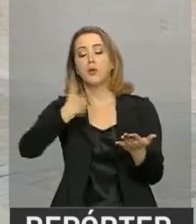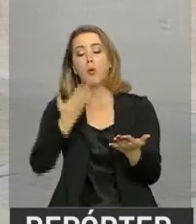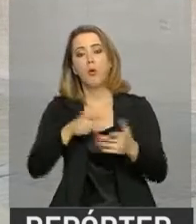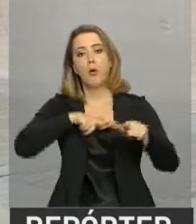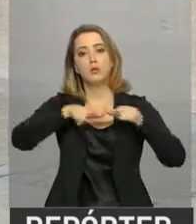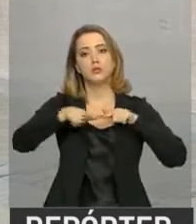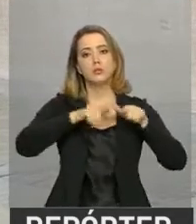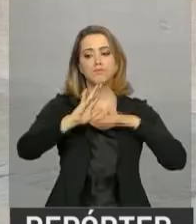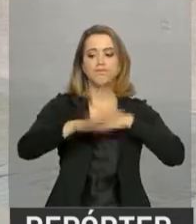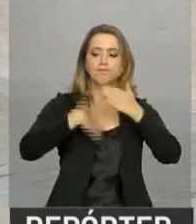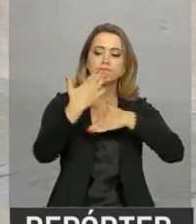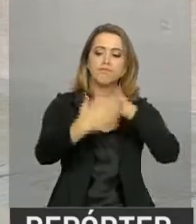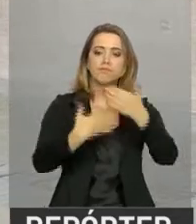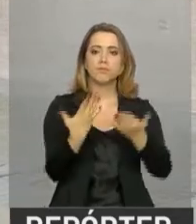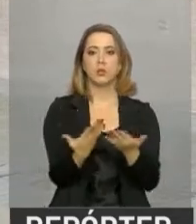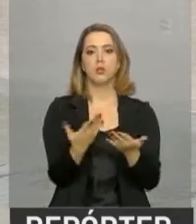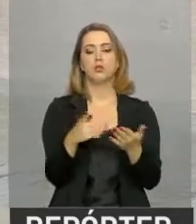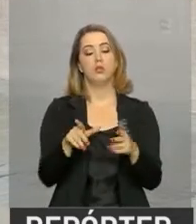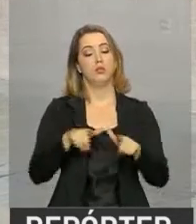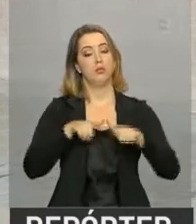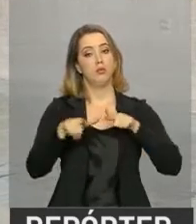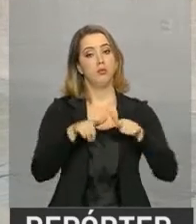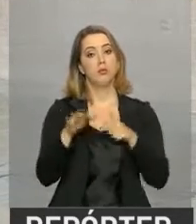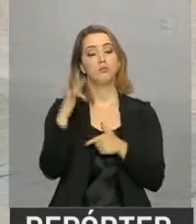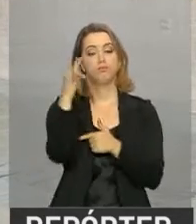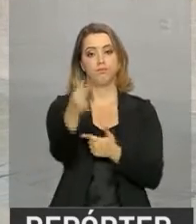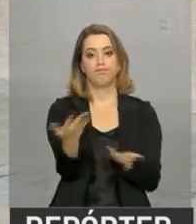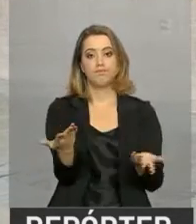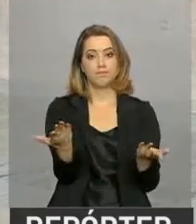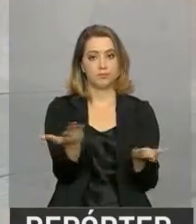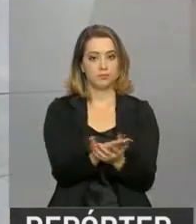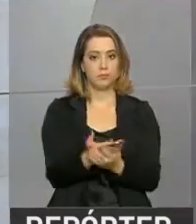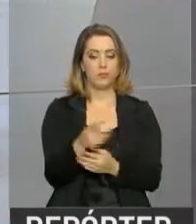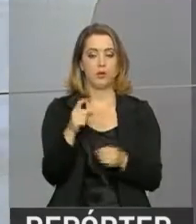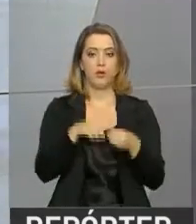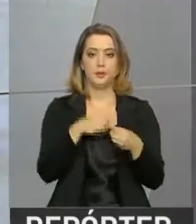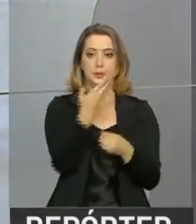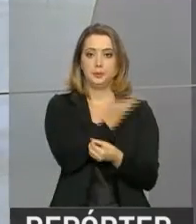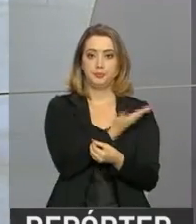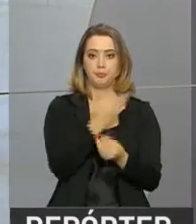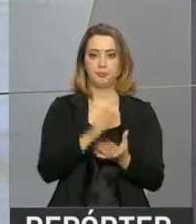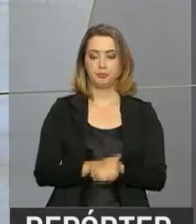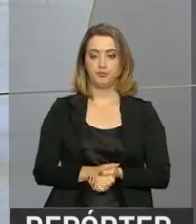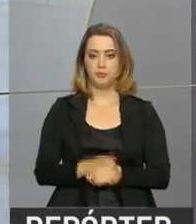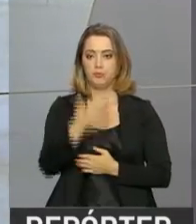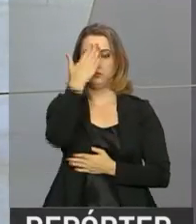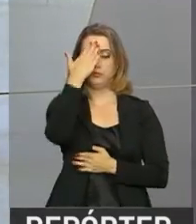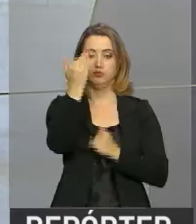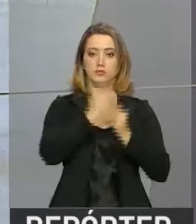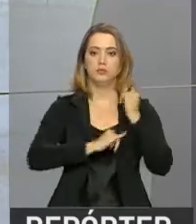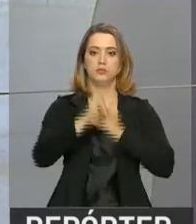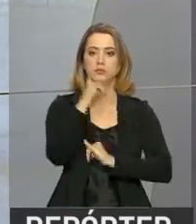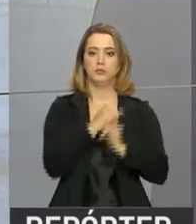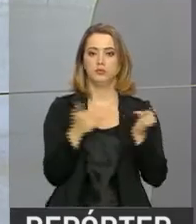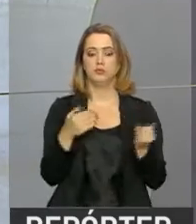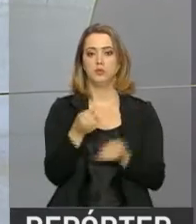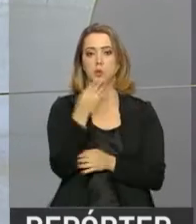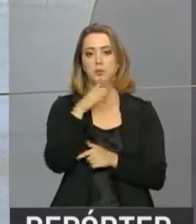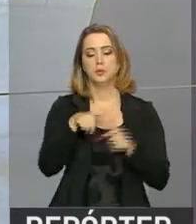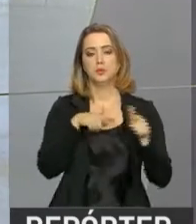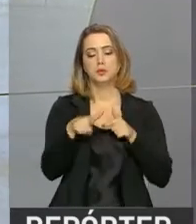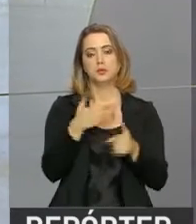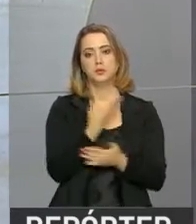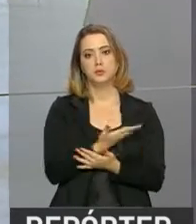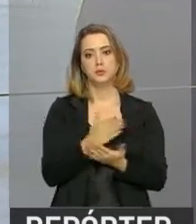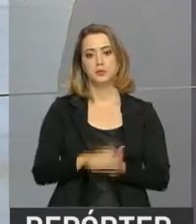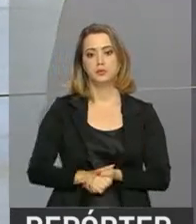que estão sendo pensadas para o futuro eu voto com você não estou dizendo isso obrigado pelas informações paulo la sálvia bom trabalho